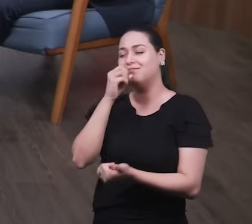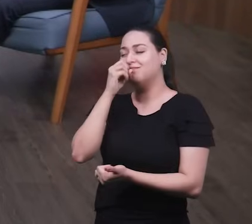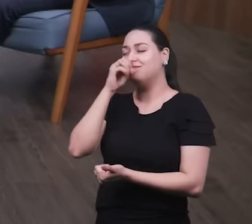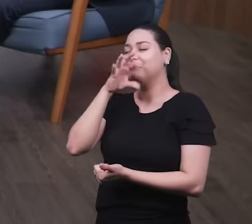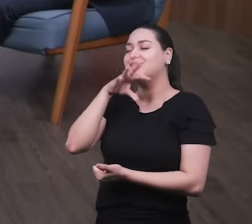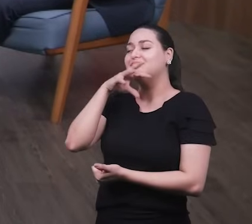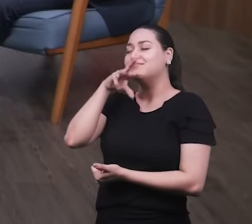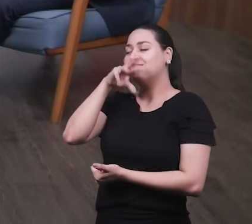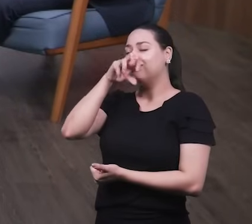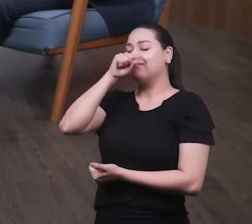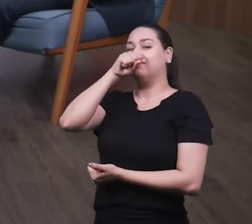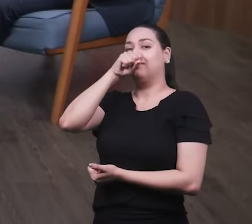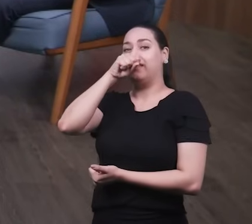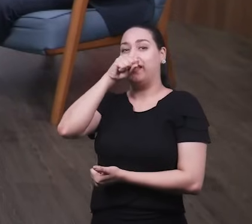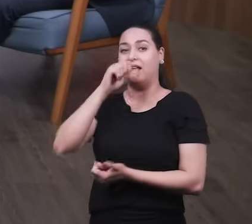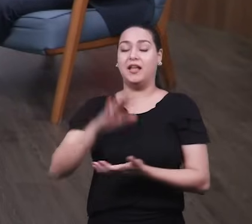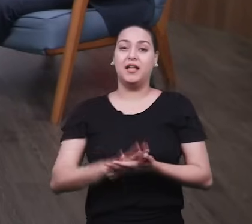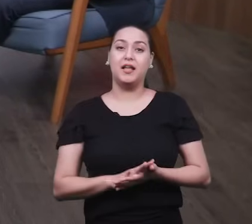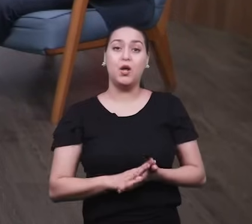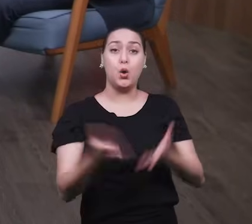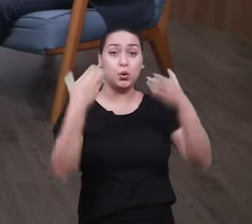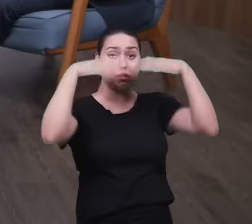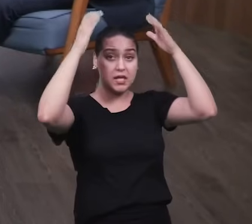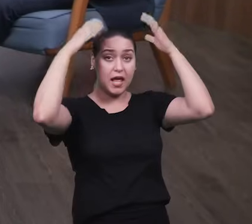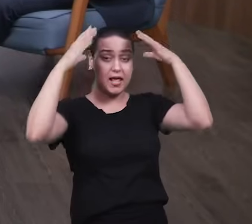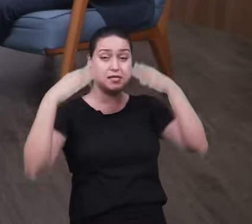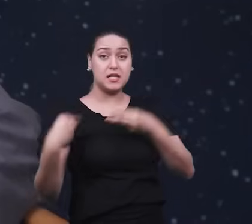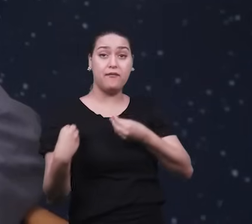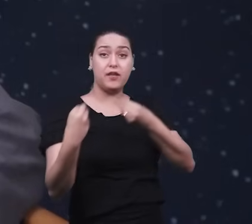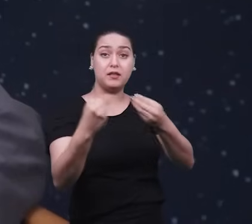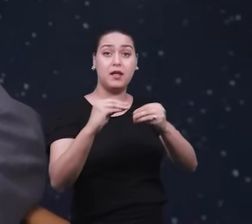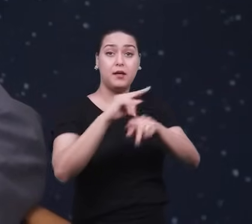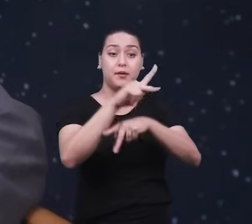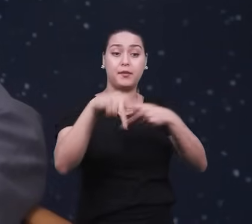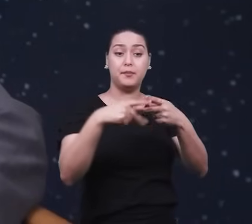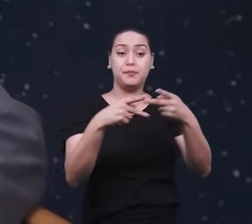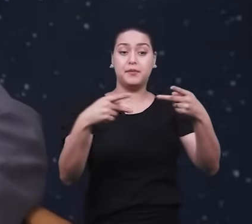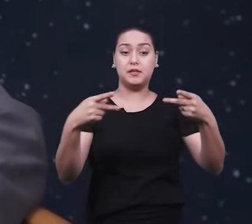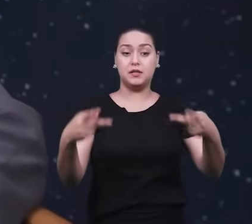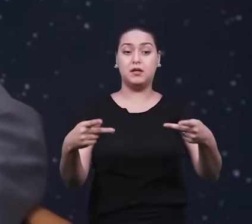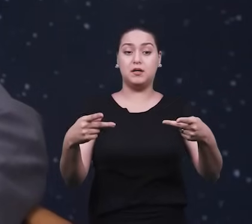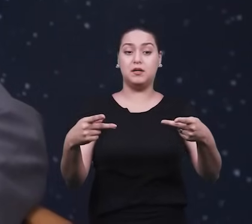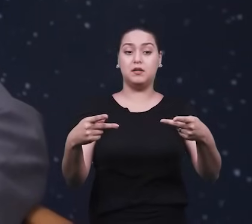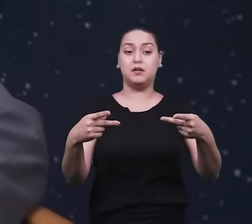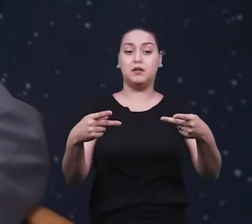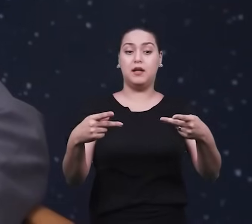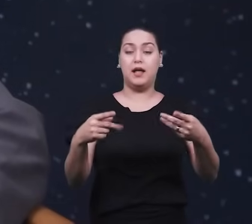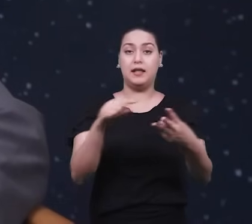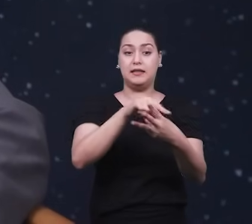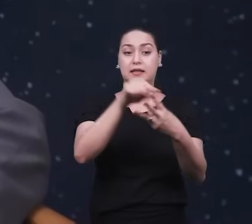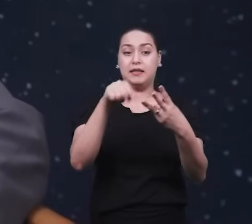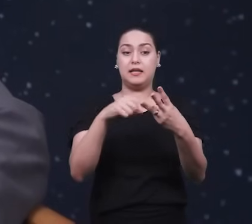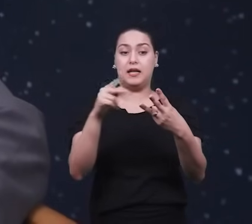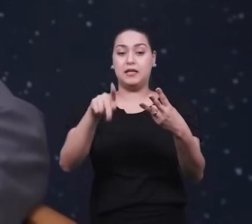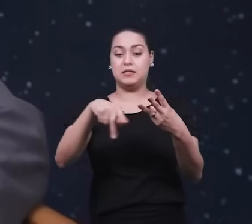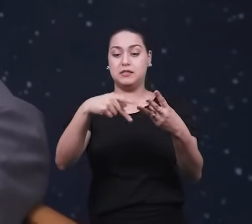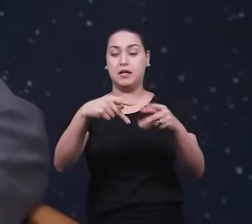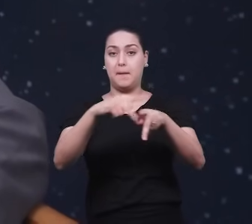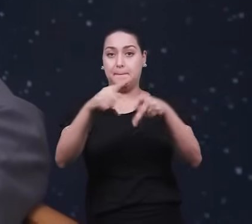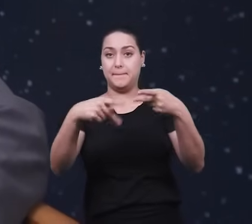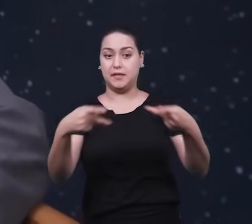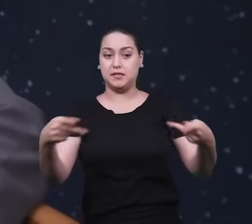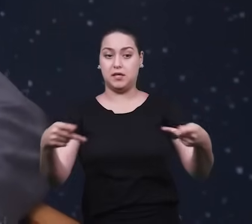até Jesus, eles levam incenso, que está no versículo. Ok. Eles levam mirra e levam ouro.